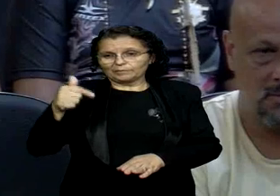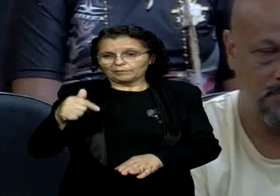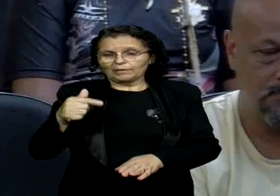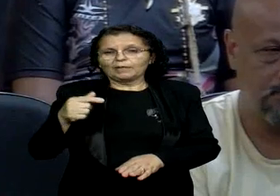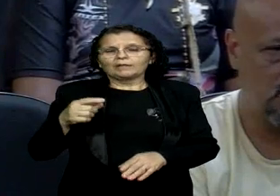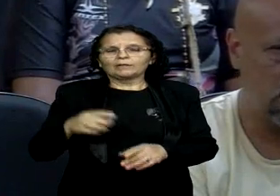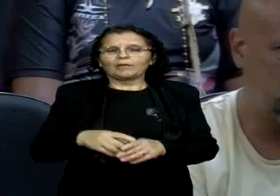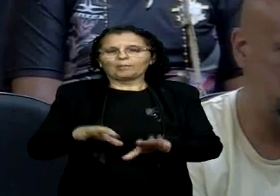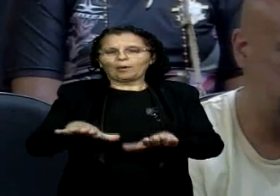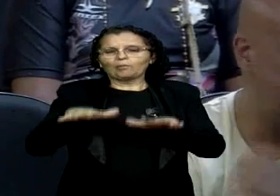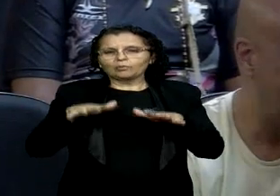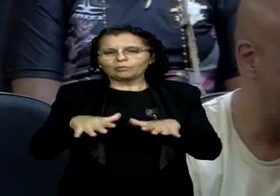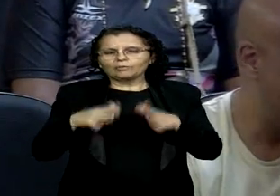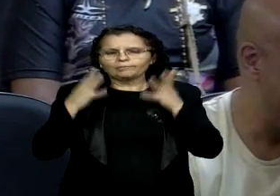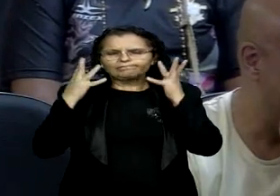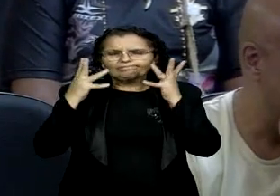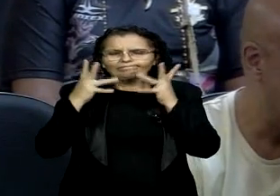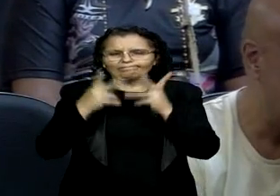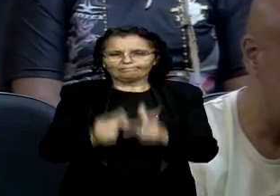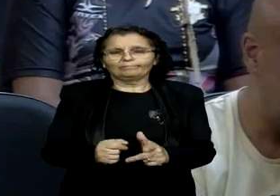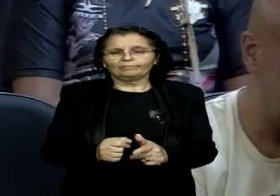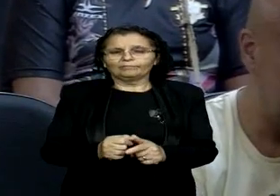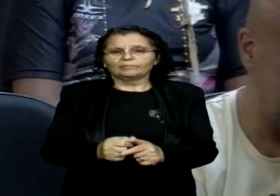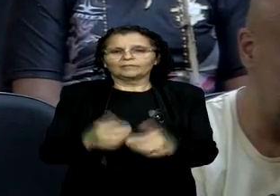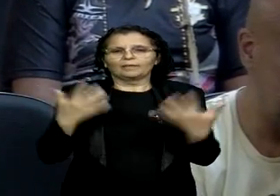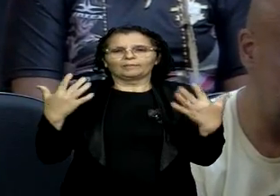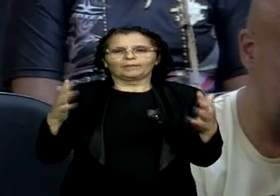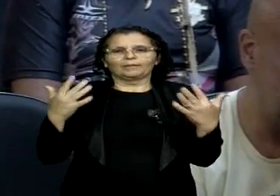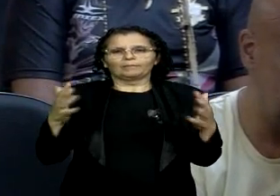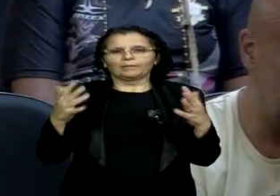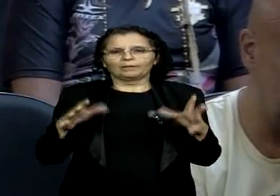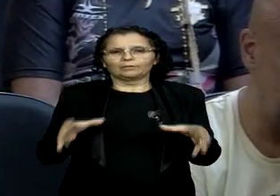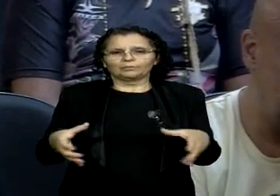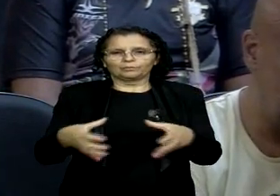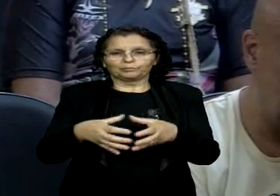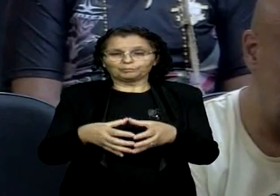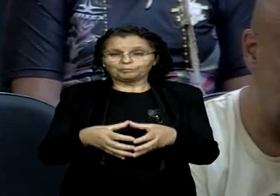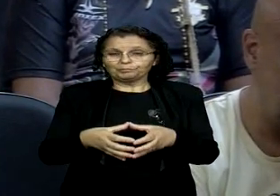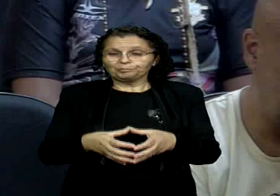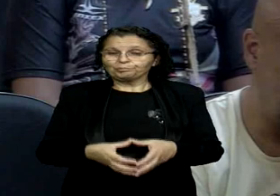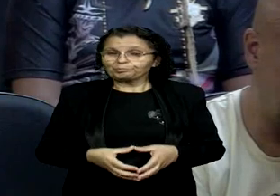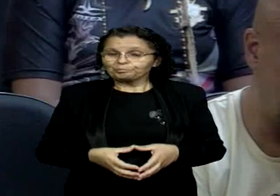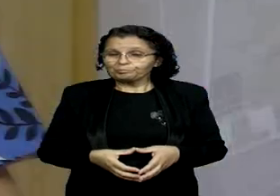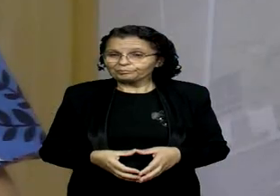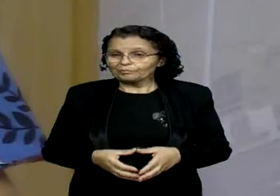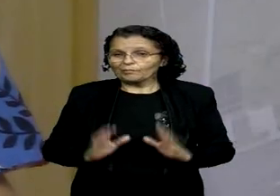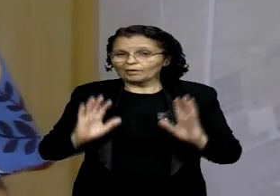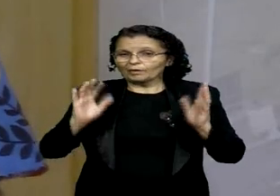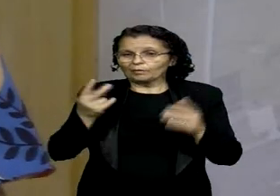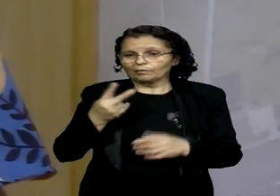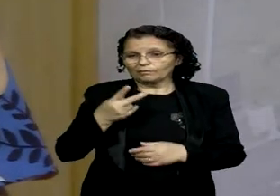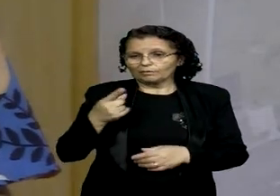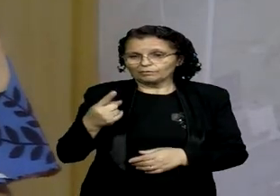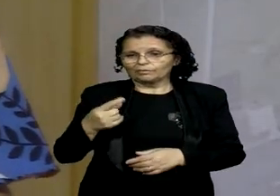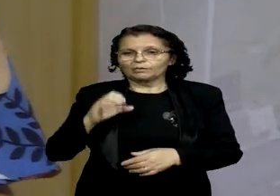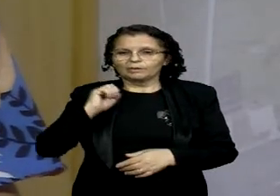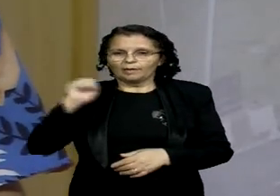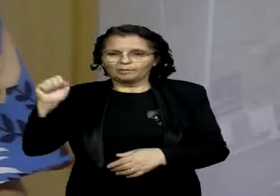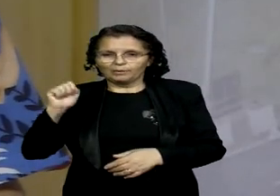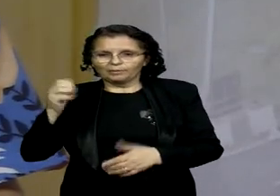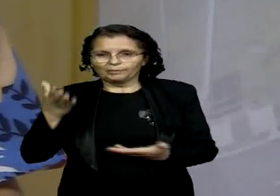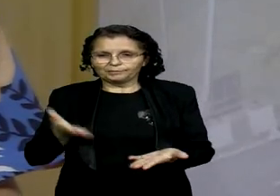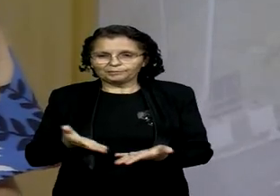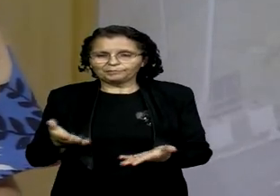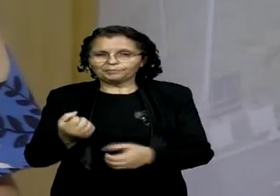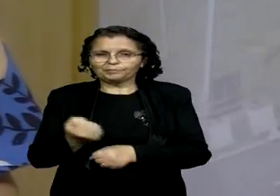de Osasco, que foi lindíssimo, inclusive. Parabéns a todos os envolvidos. Que aconteceu no dia 21 de abril deste ano. E